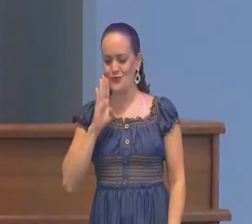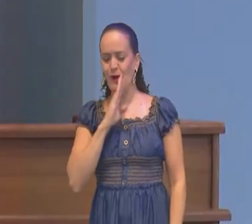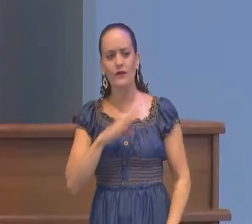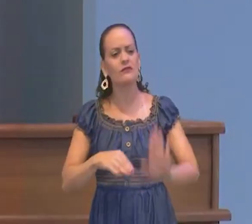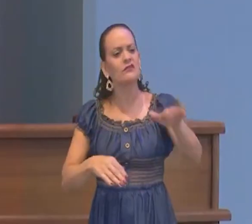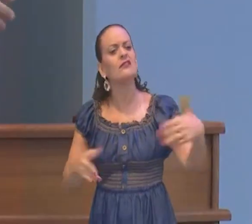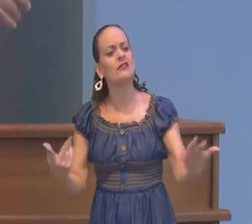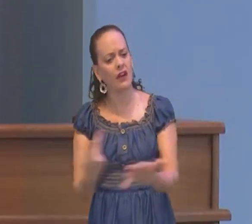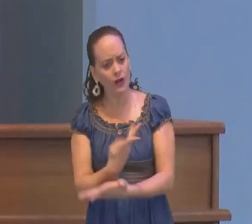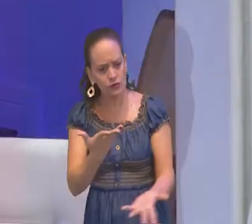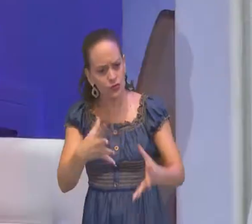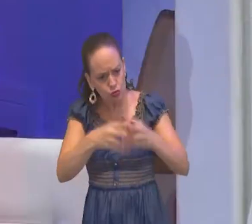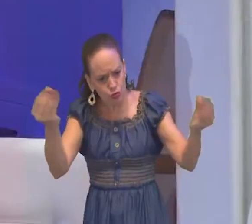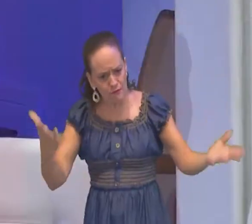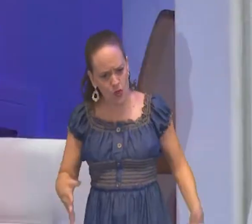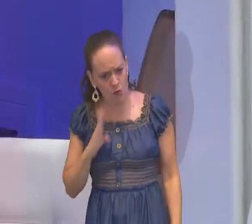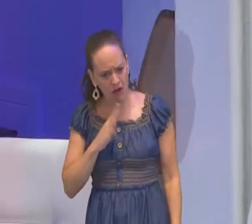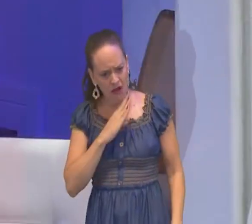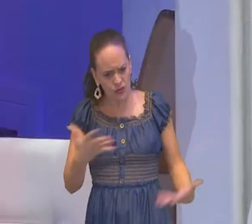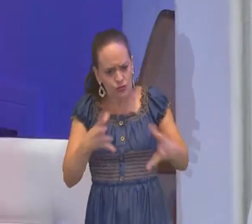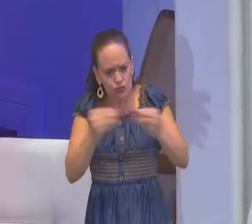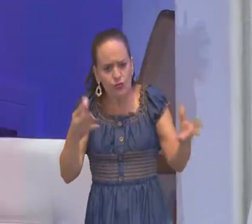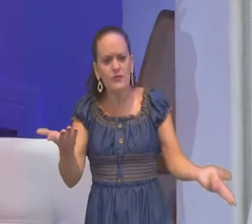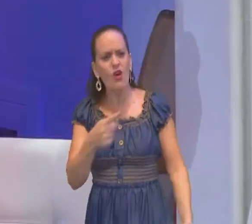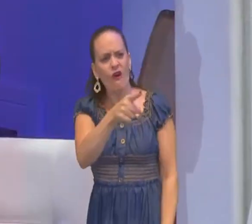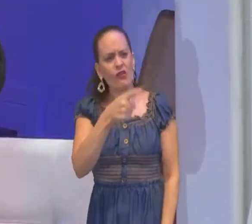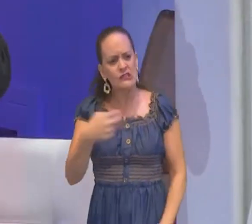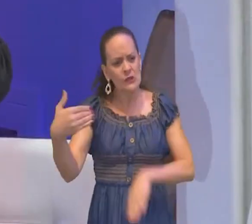com você? Você sumiu, você era o meu